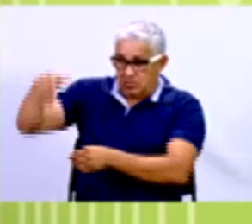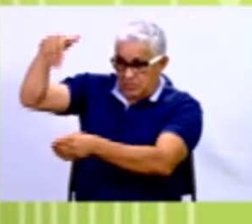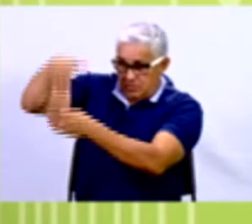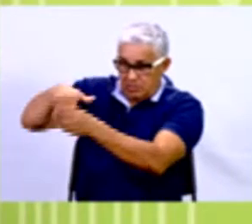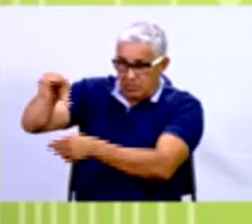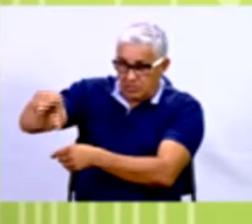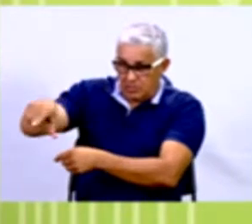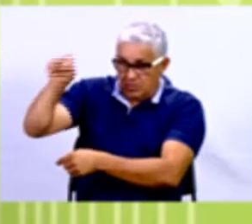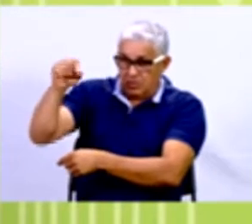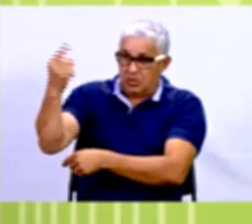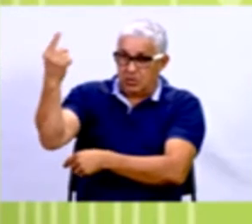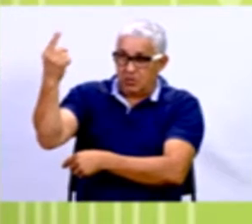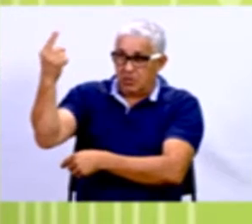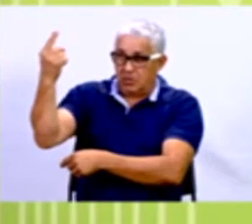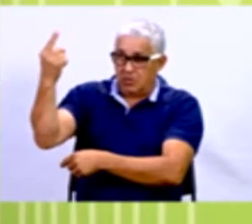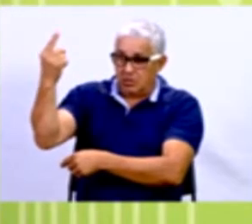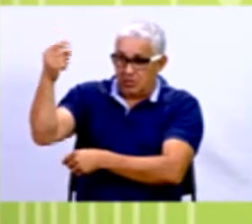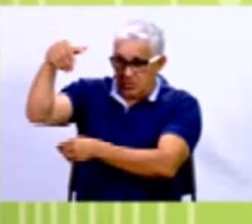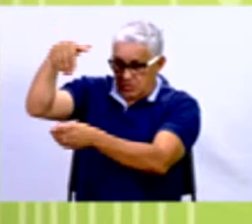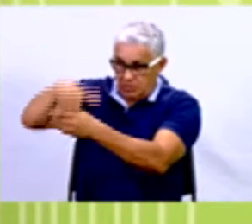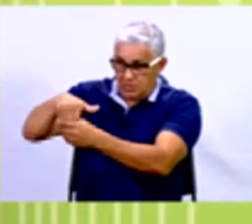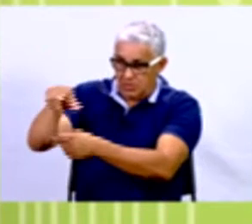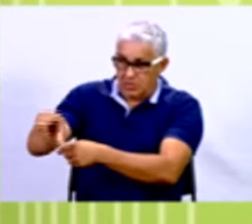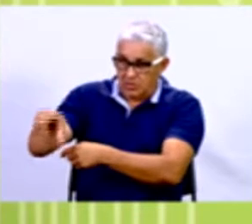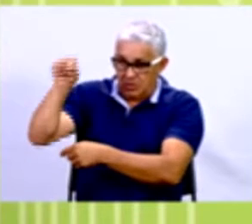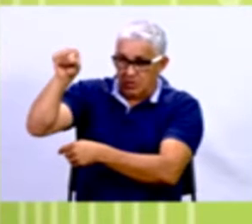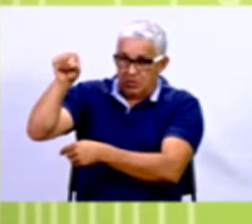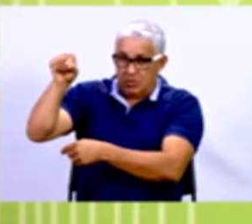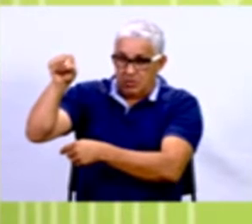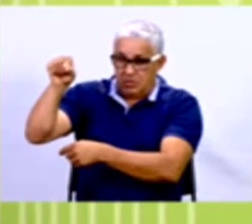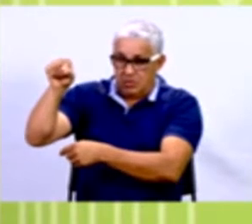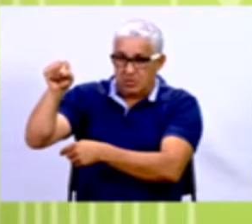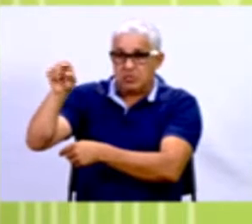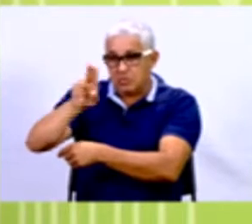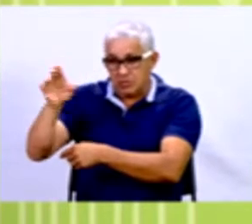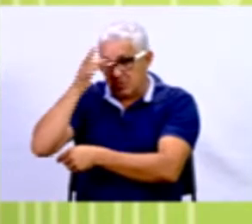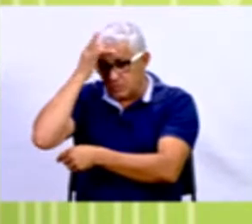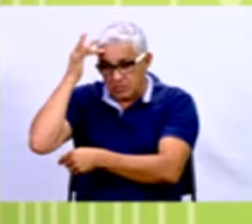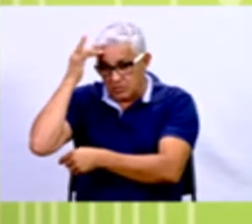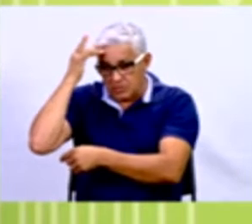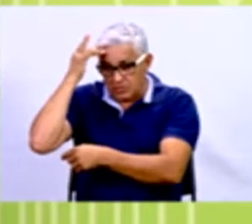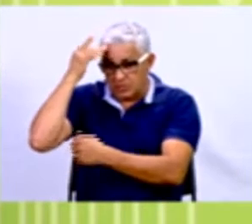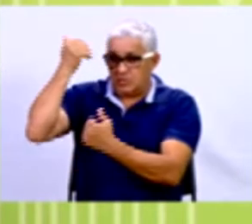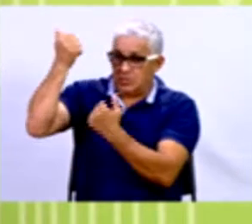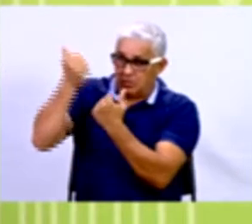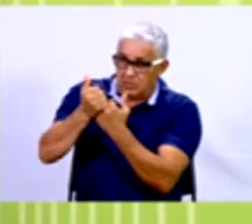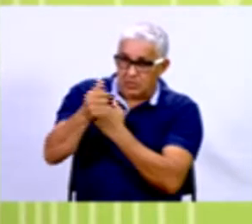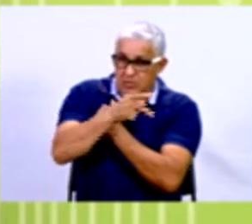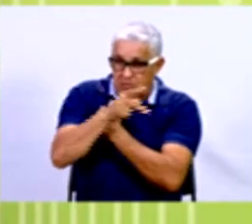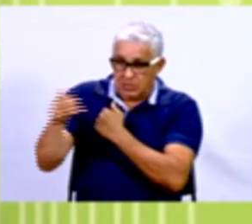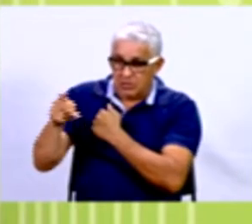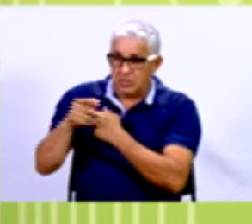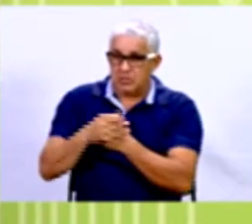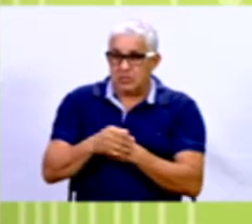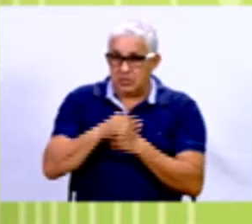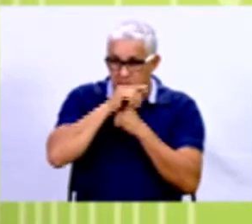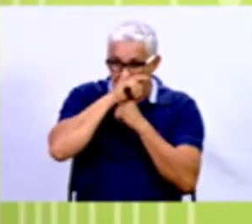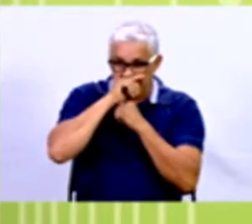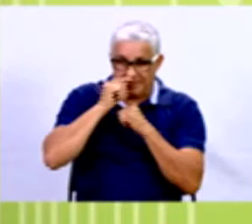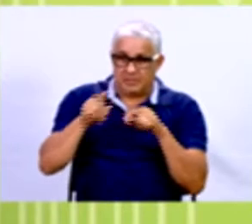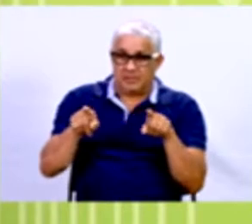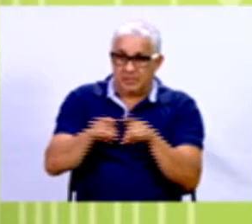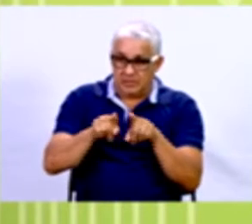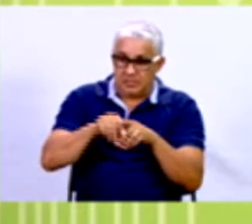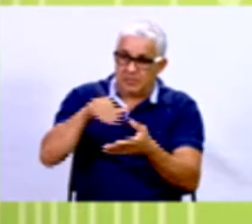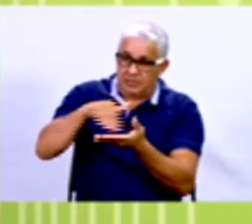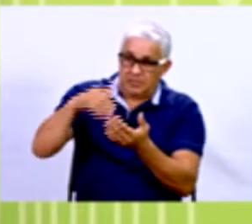eleição, ele faz através de eleição a nomeação do vice-presidente e do vice-secretário